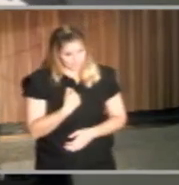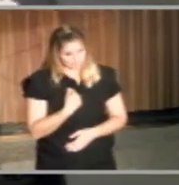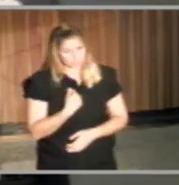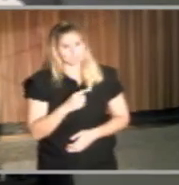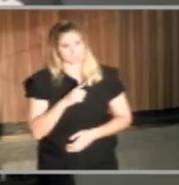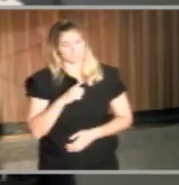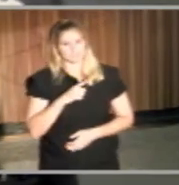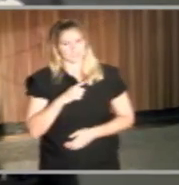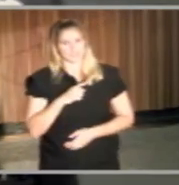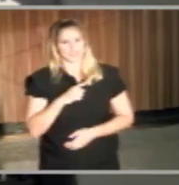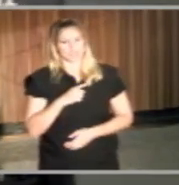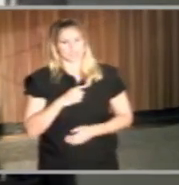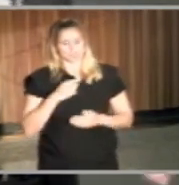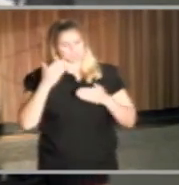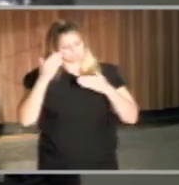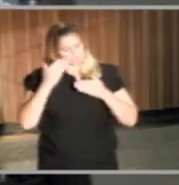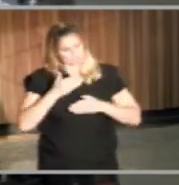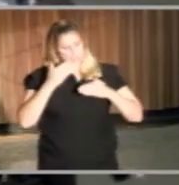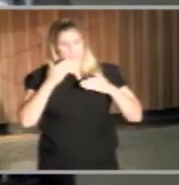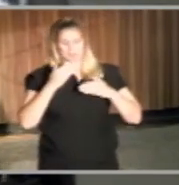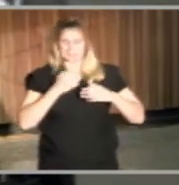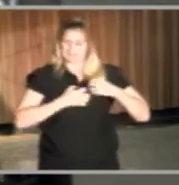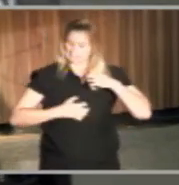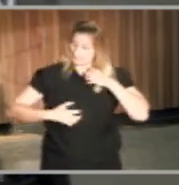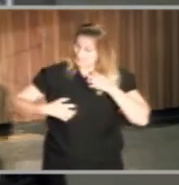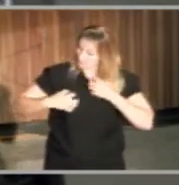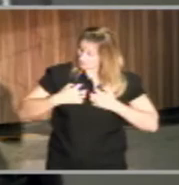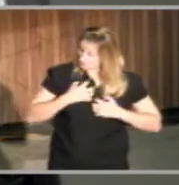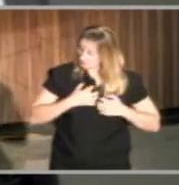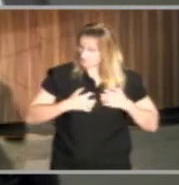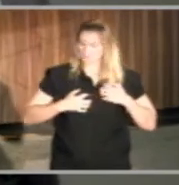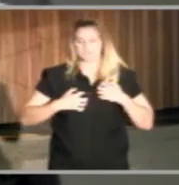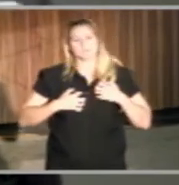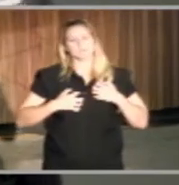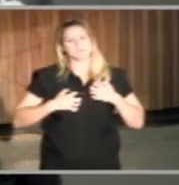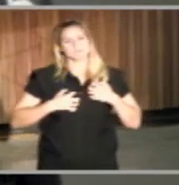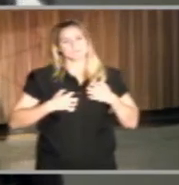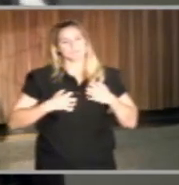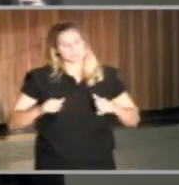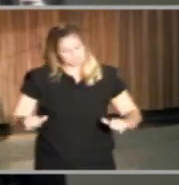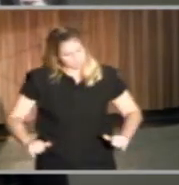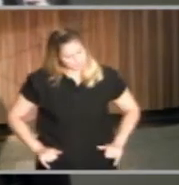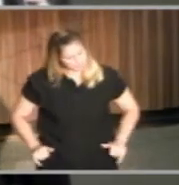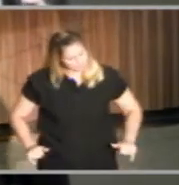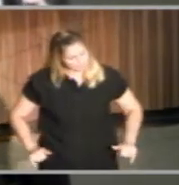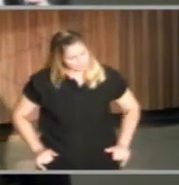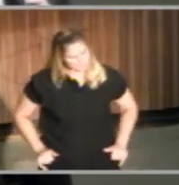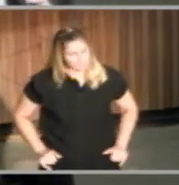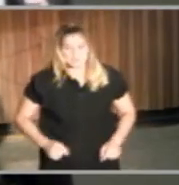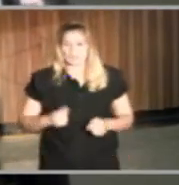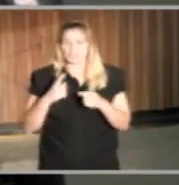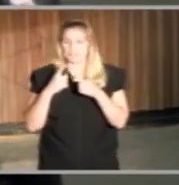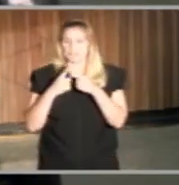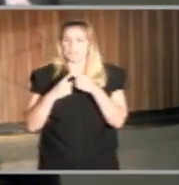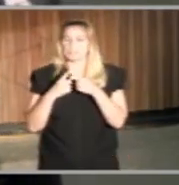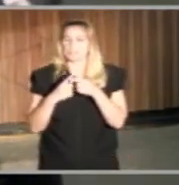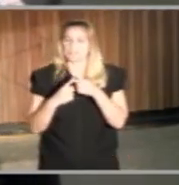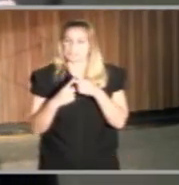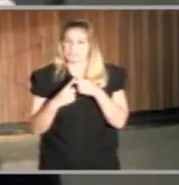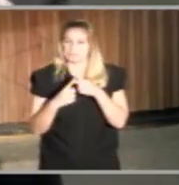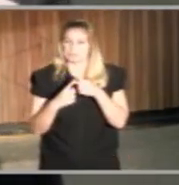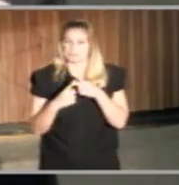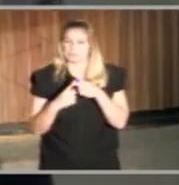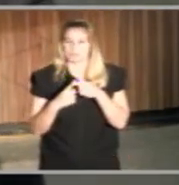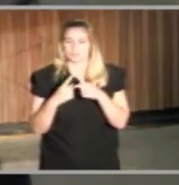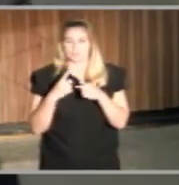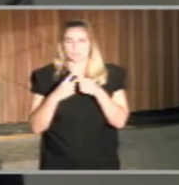Estava vivendo um tempo de angústia tremendo na minha alma, né? Porque a gente tem uma